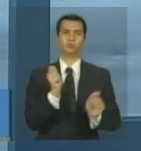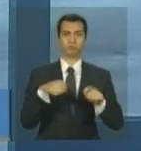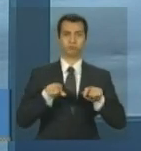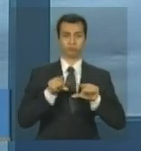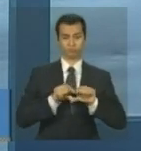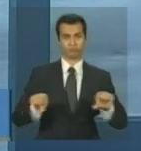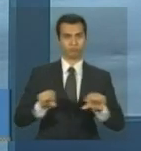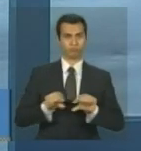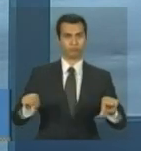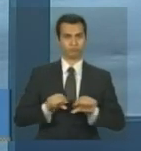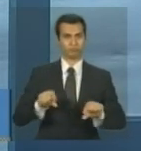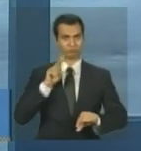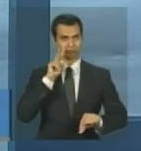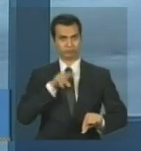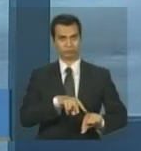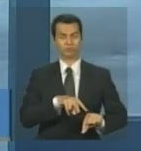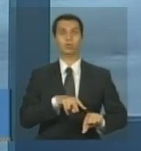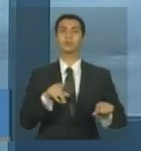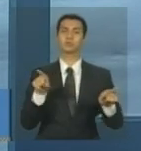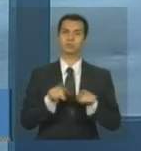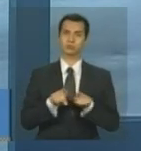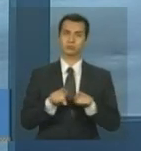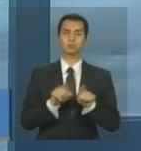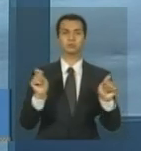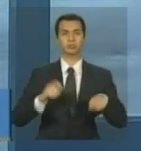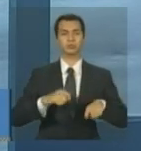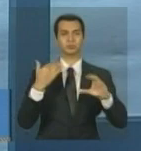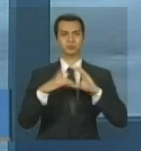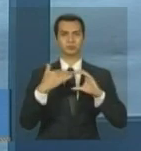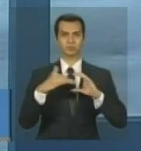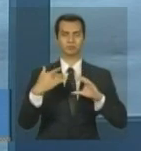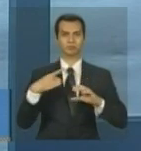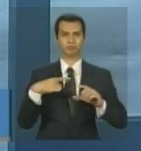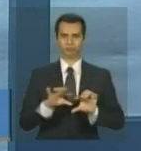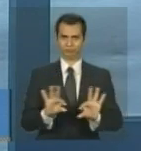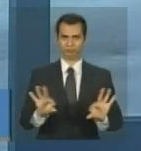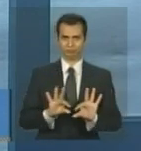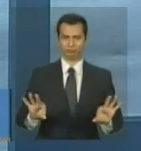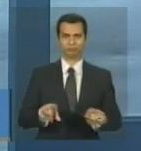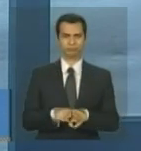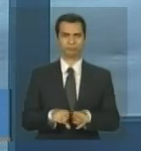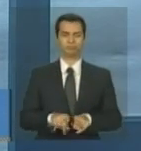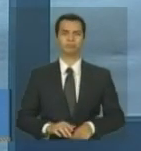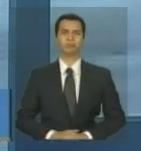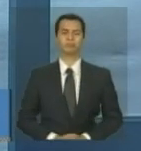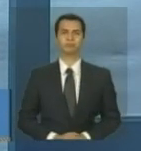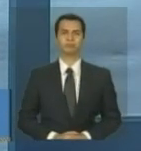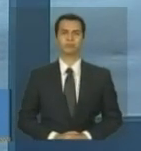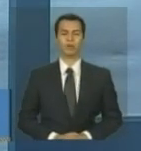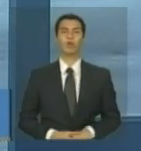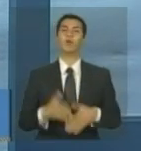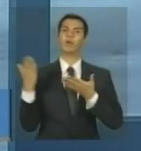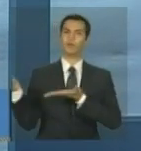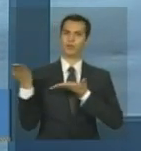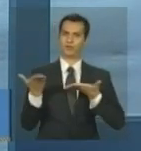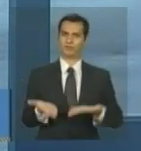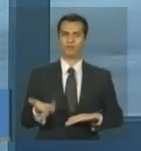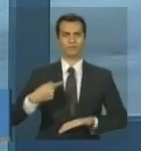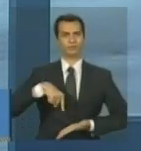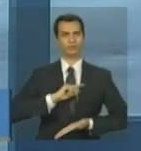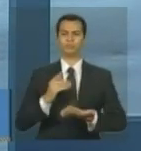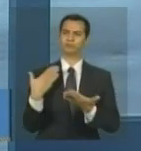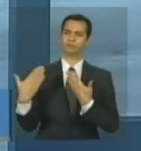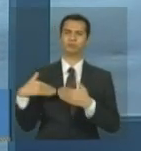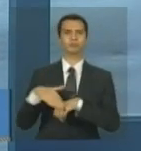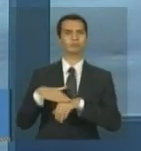61-3799-5863, 5864, 5867 ou pelo e-mail que aparece no seu vídeo. Para conversar sobre a fiscalização do